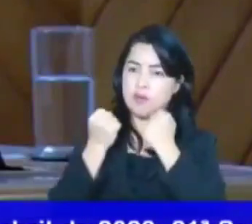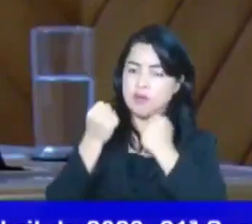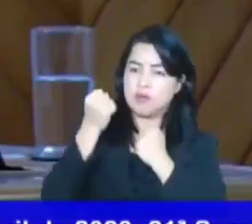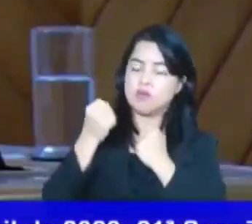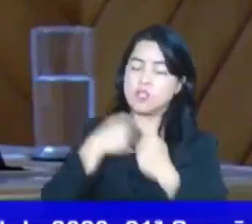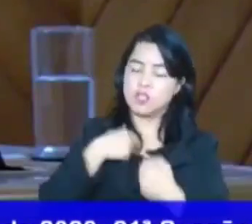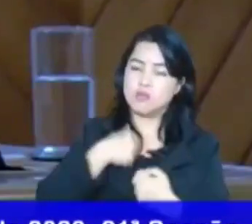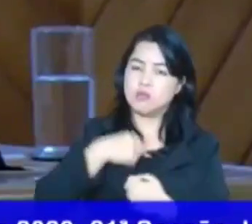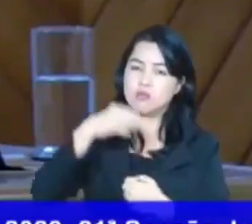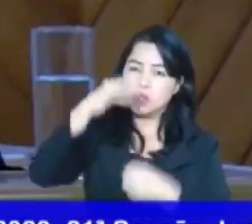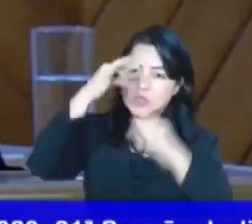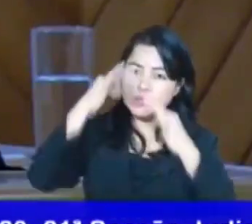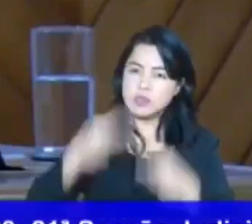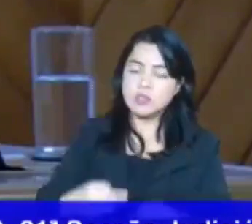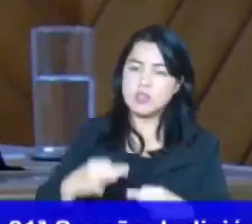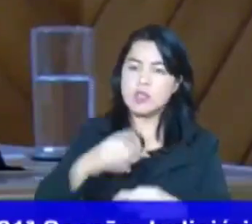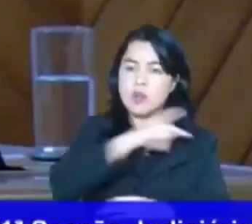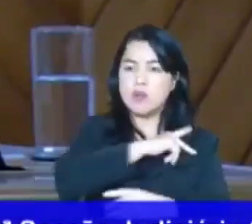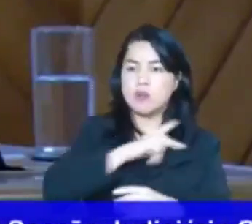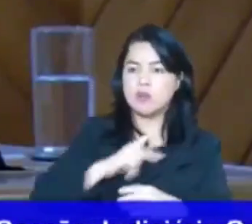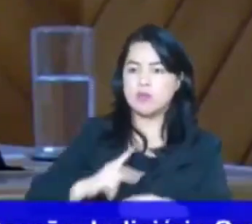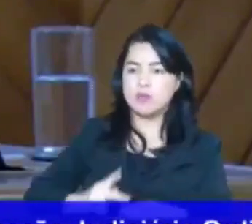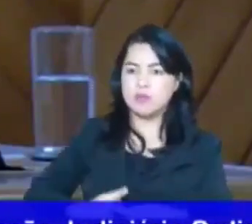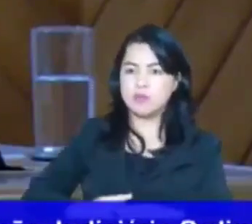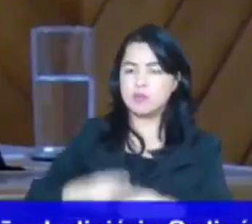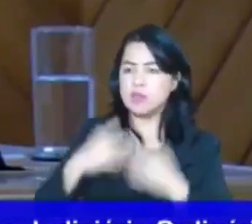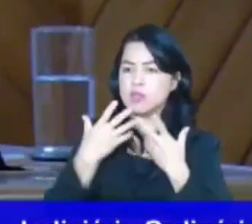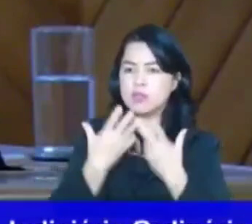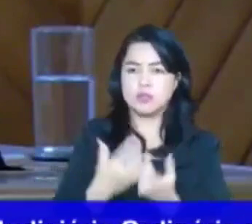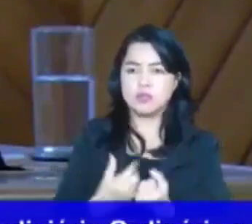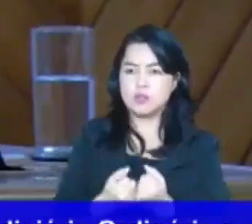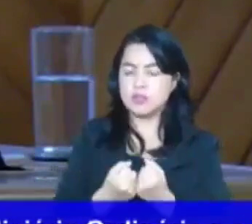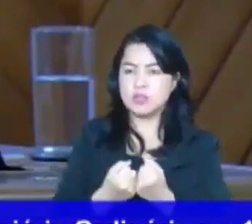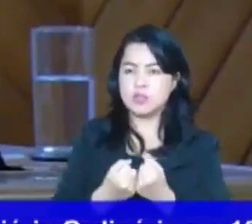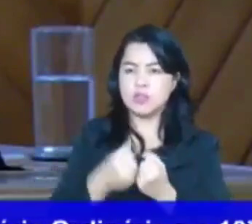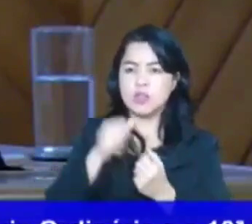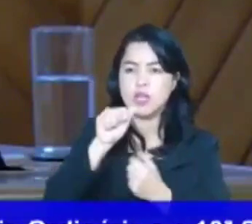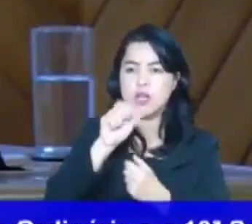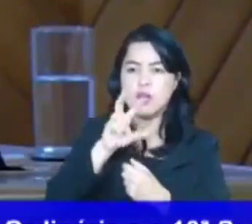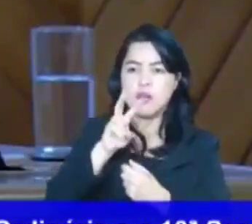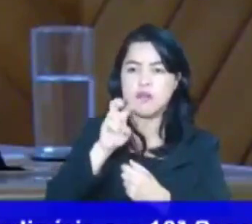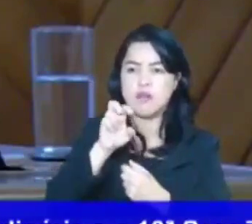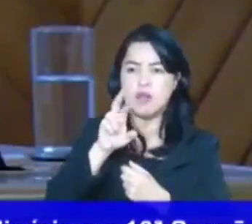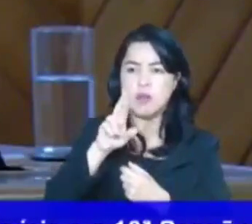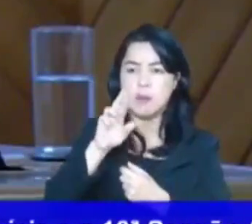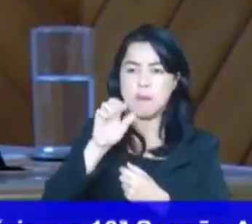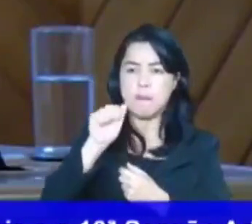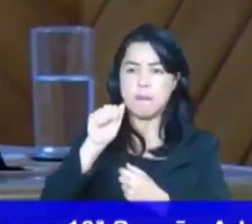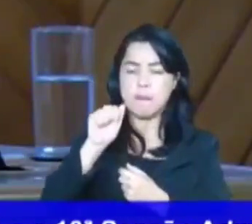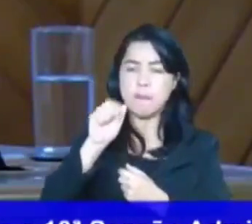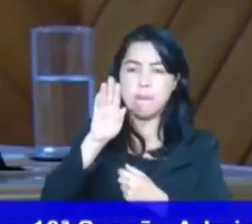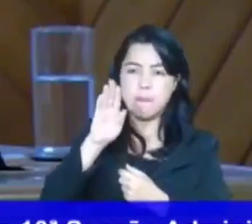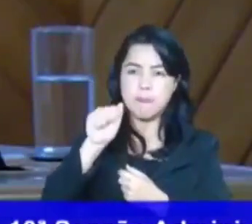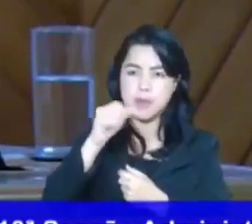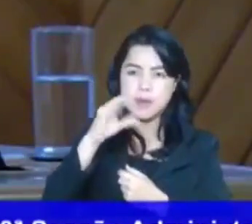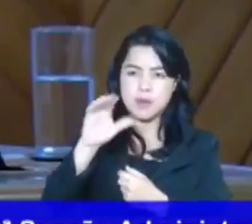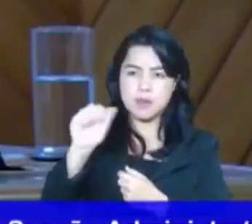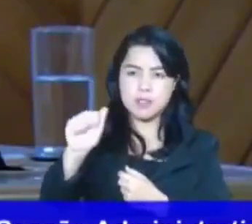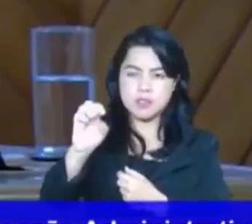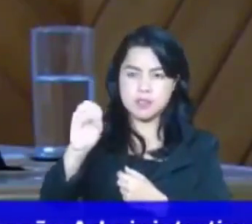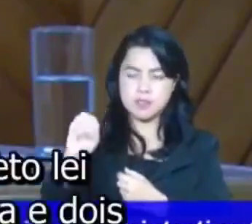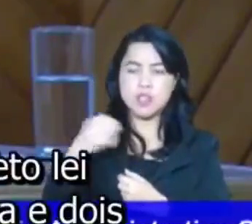correta, a presidência não aceitou a averbação. E eu vou tentar explicar resumidamente por